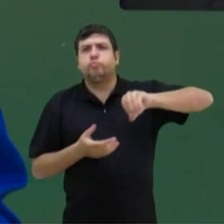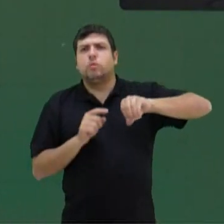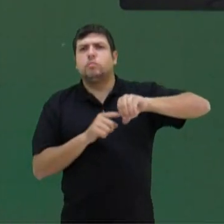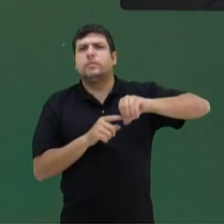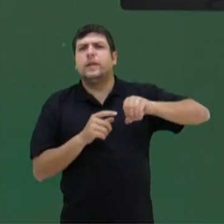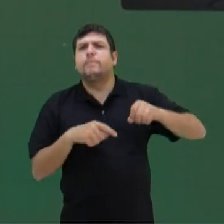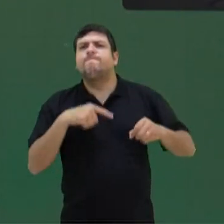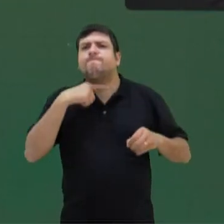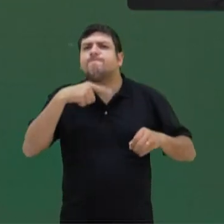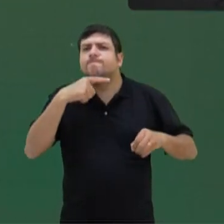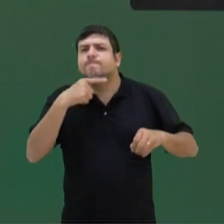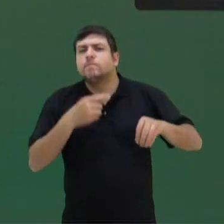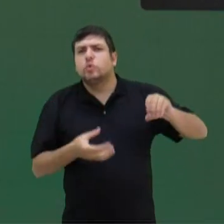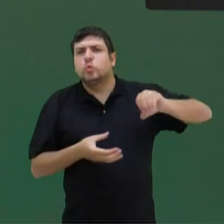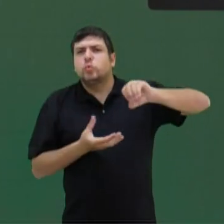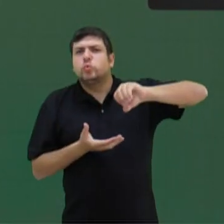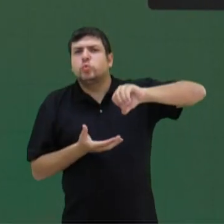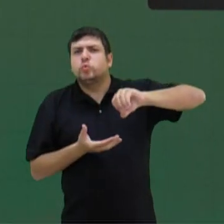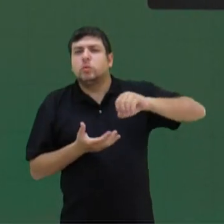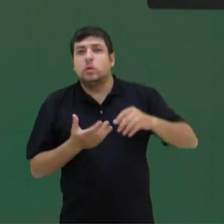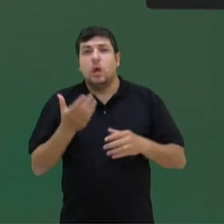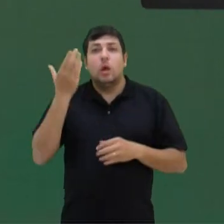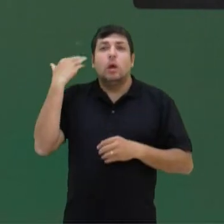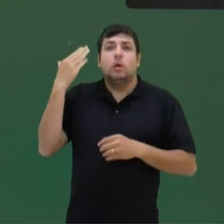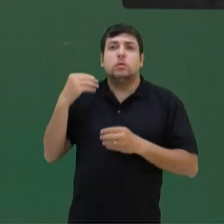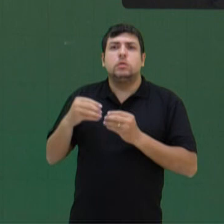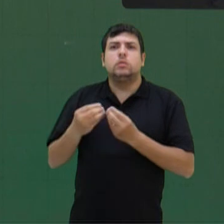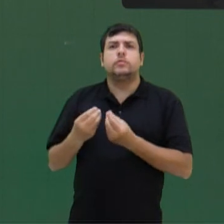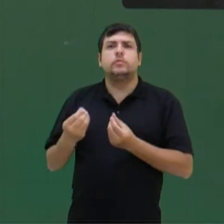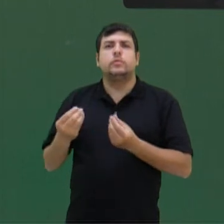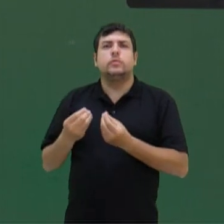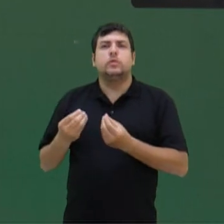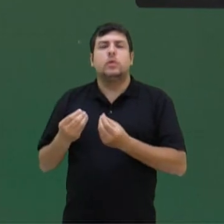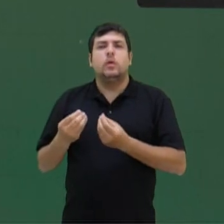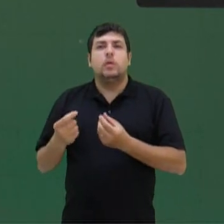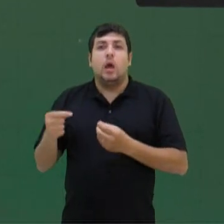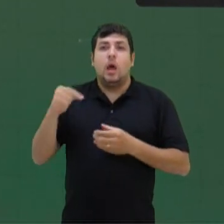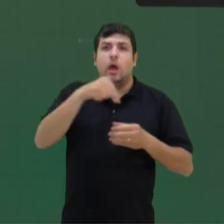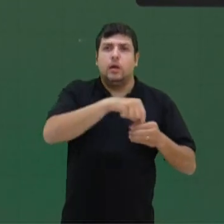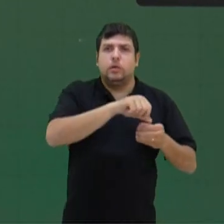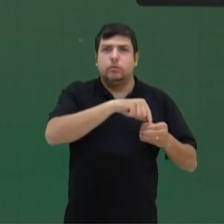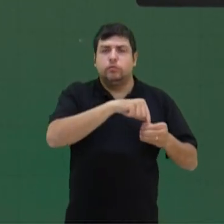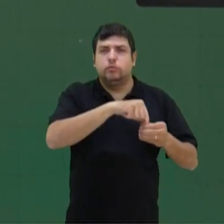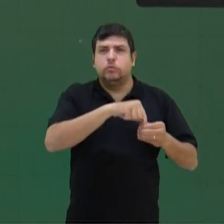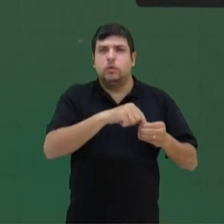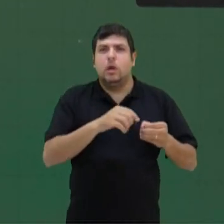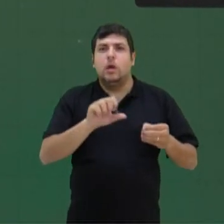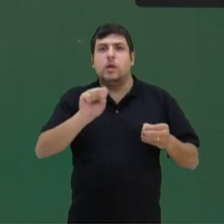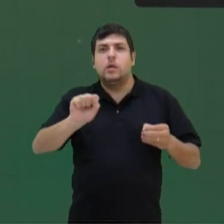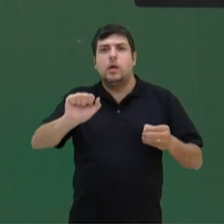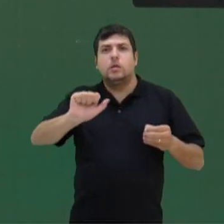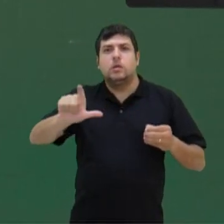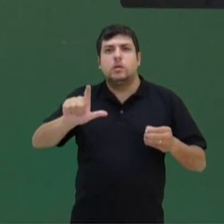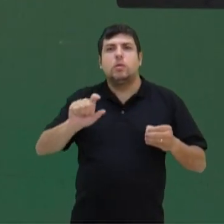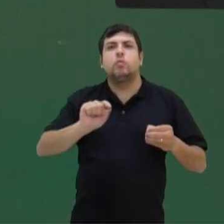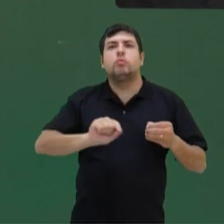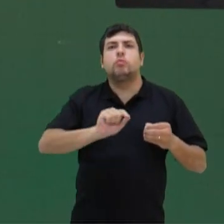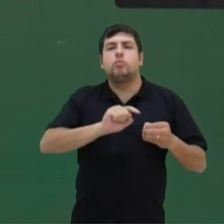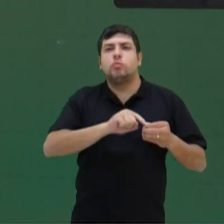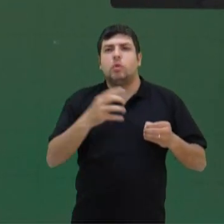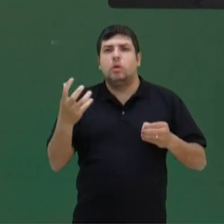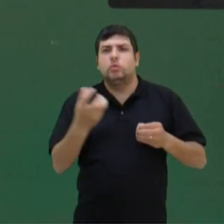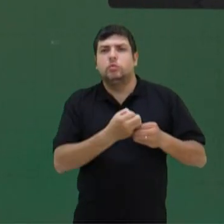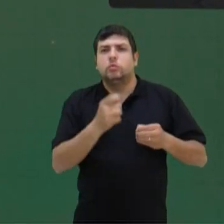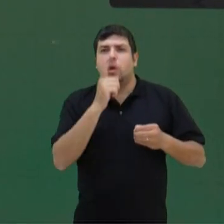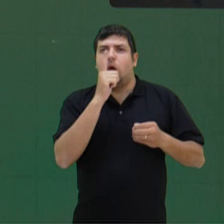saleiro. Tá? O sal, que era bem fininho, bem sequinho, ele começa a ficar úmido. O sal é uma substância que ela agrega a umidade do ar. Então, dentro